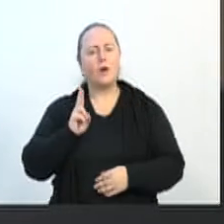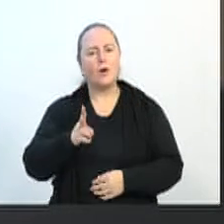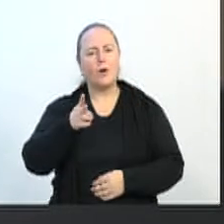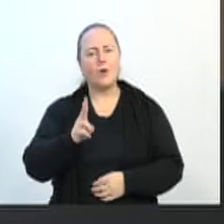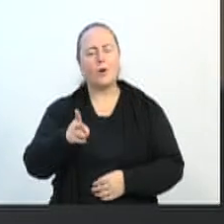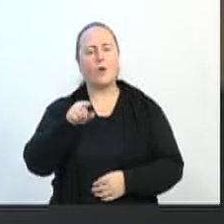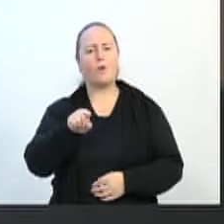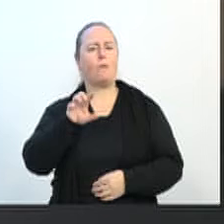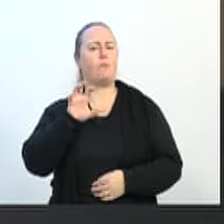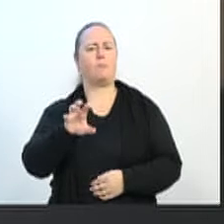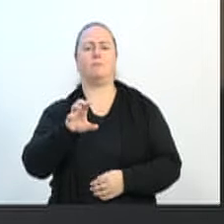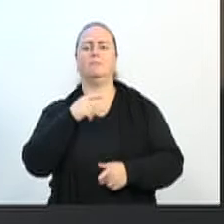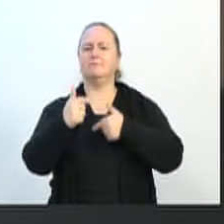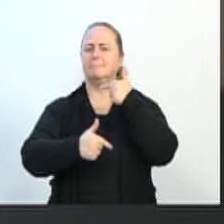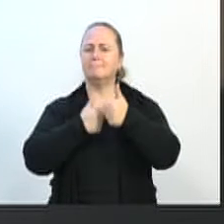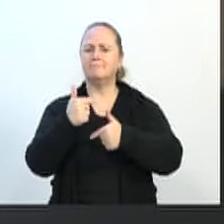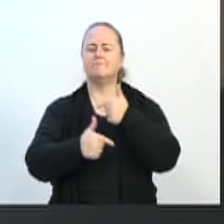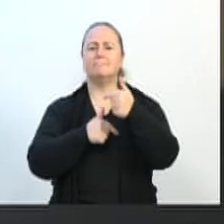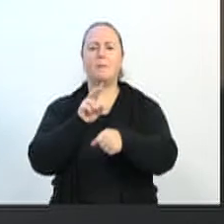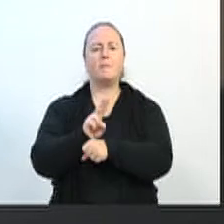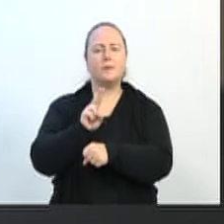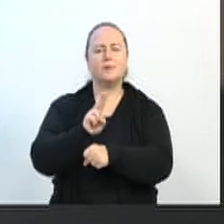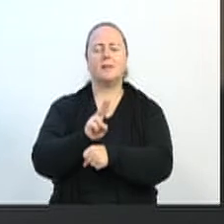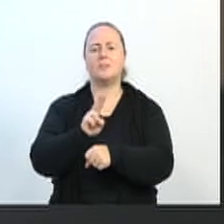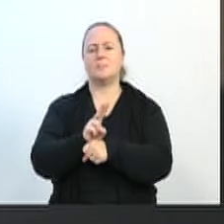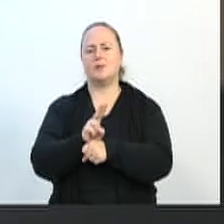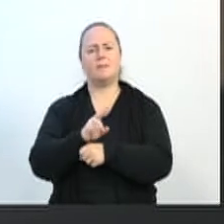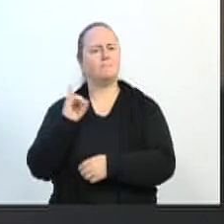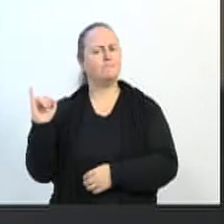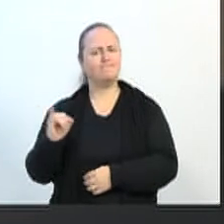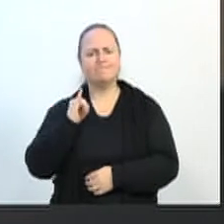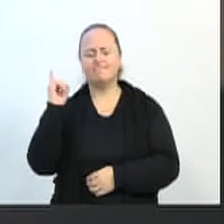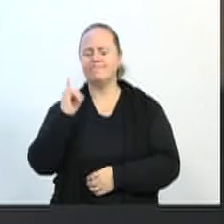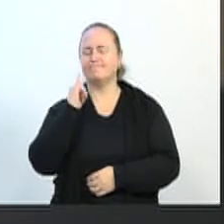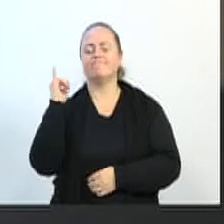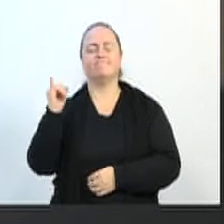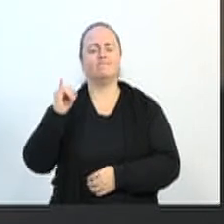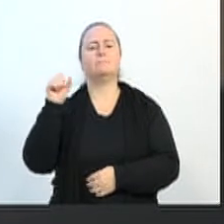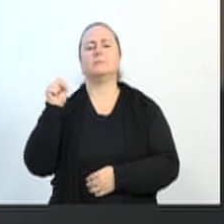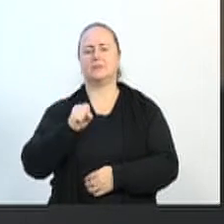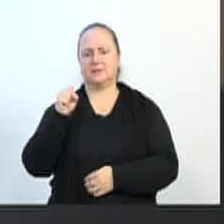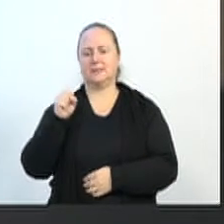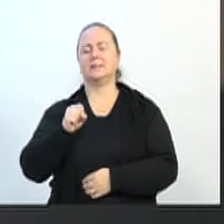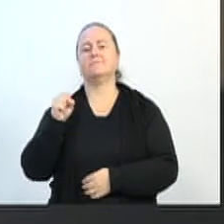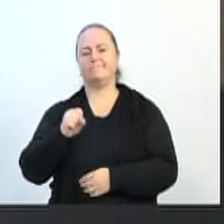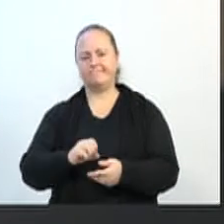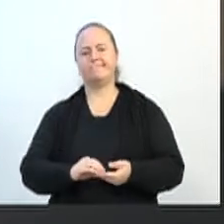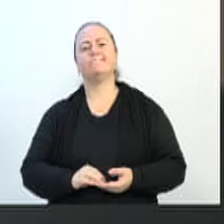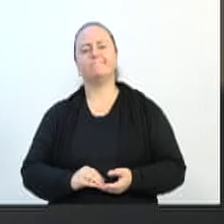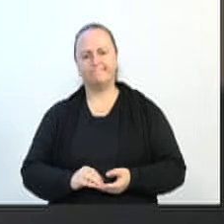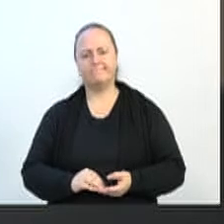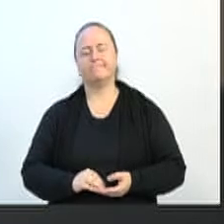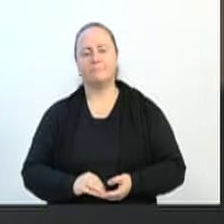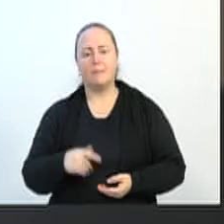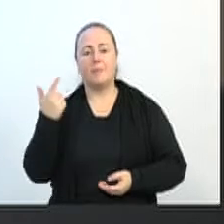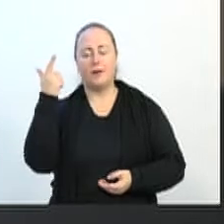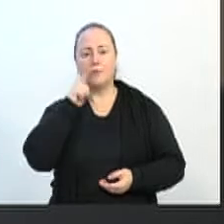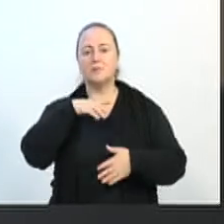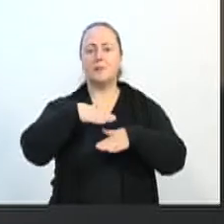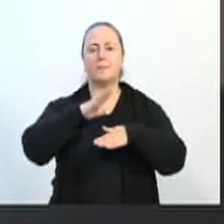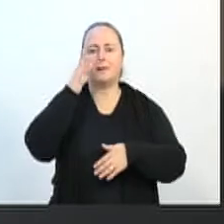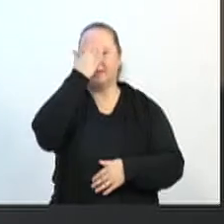ritmo, trabalhando para a proteção animal, até porque é extremamente importante que a gente tenha mais pessoas aqui